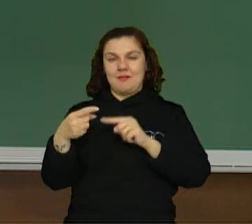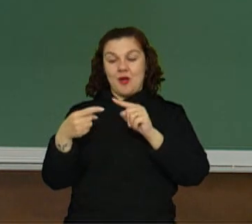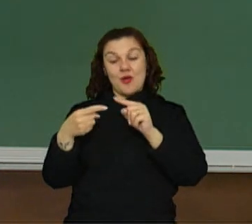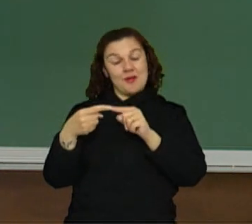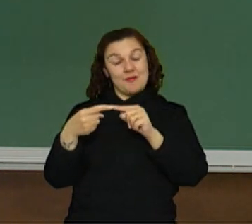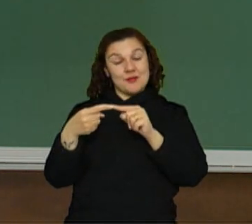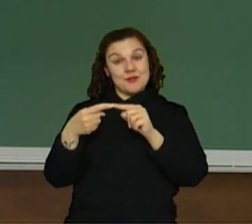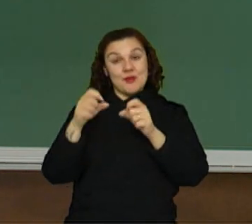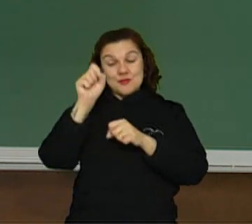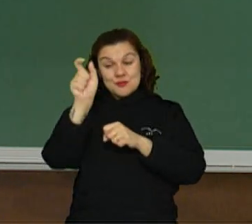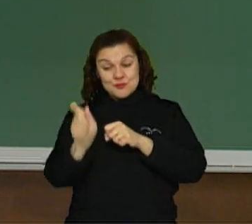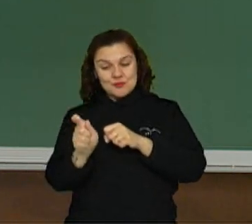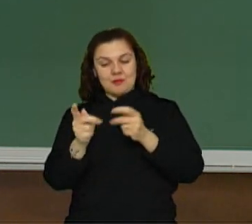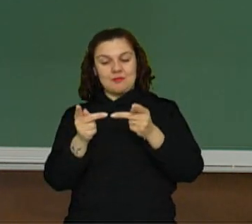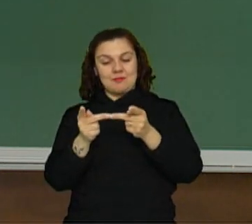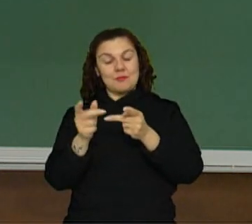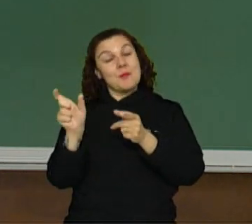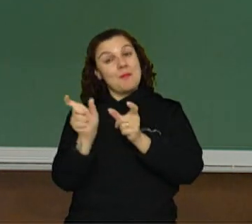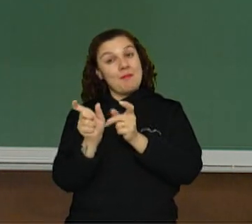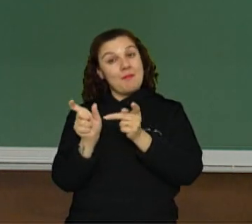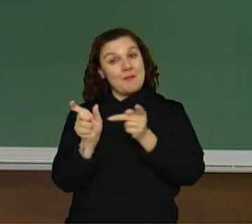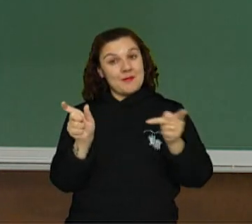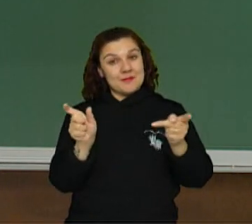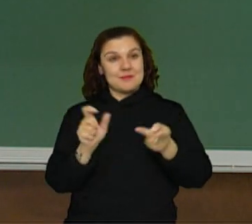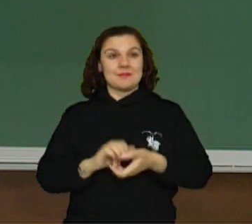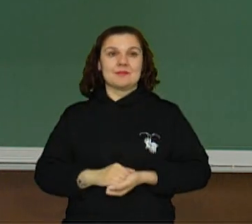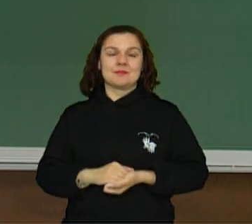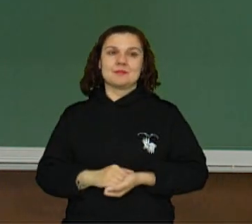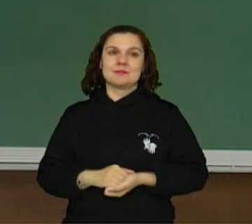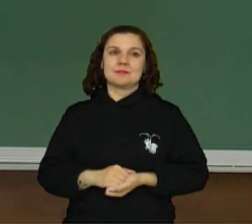e predicado, ok?